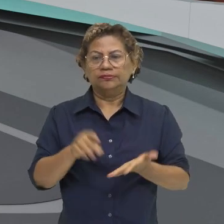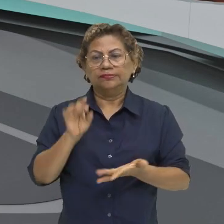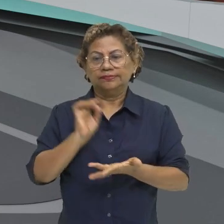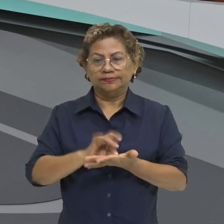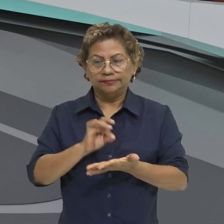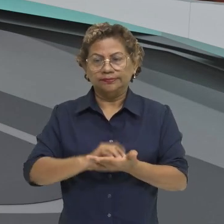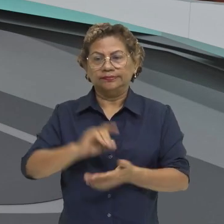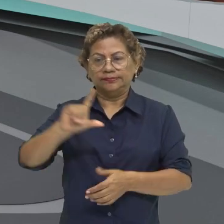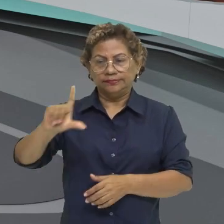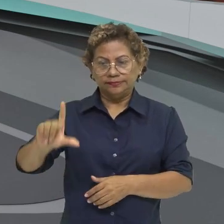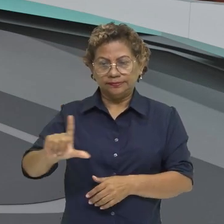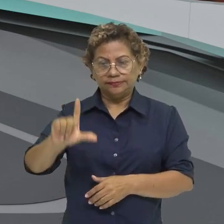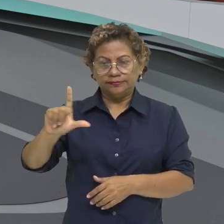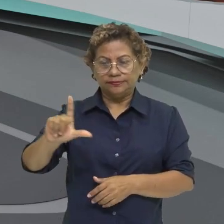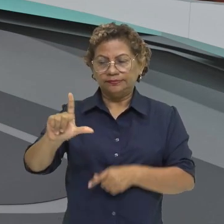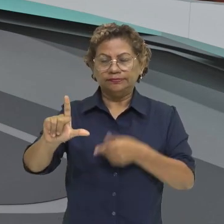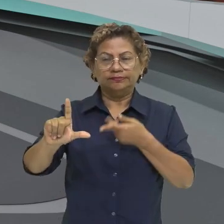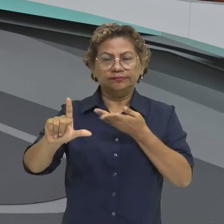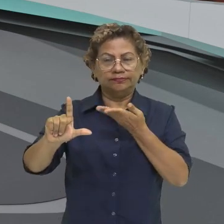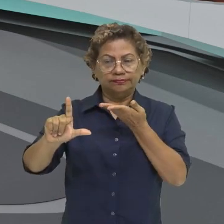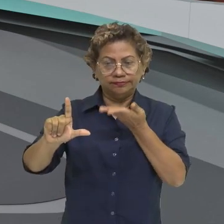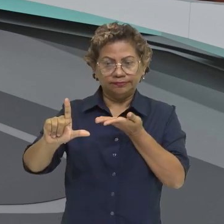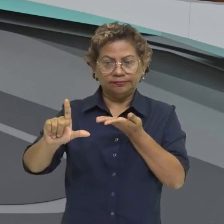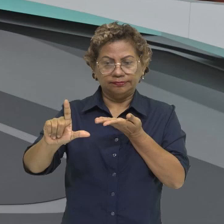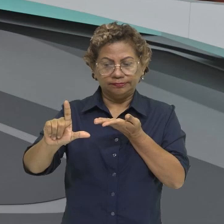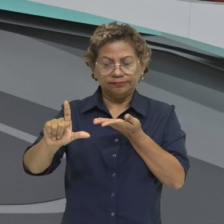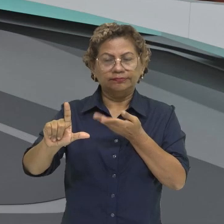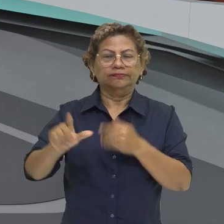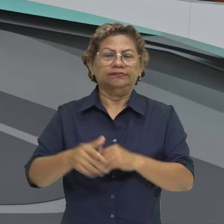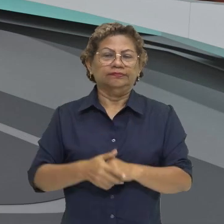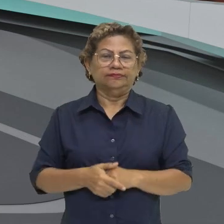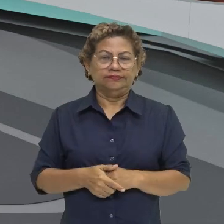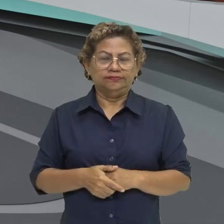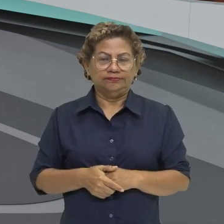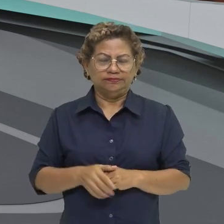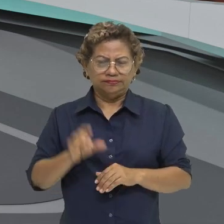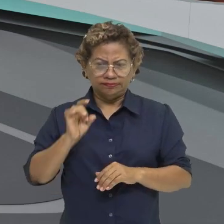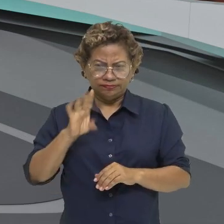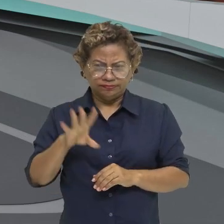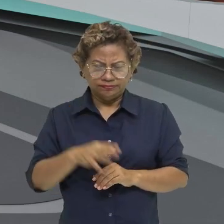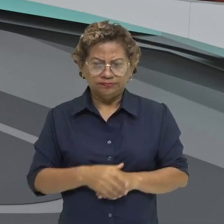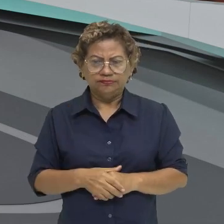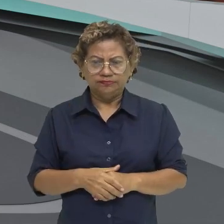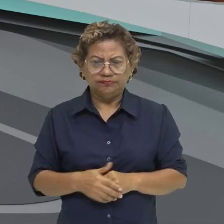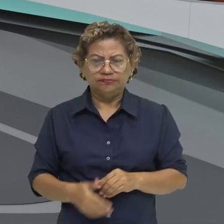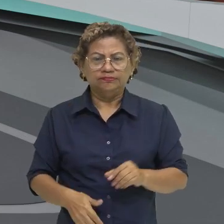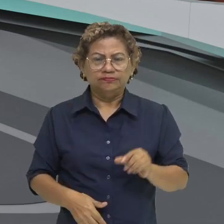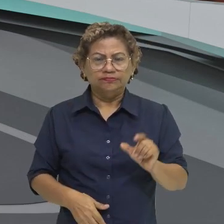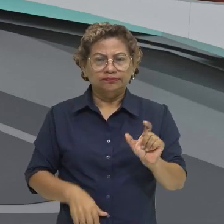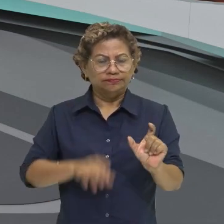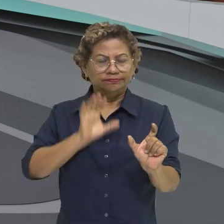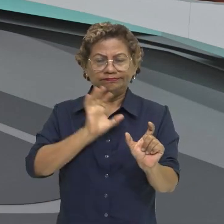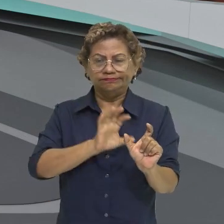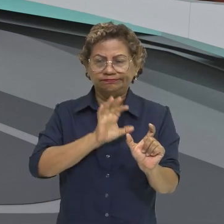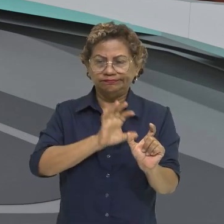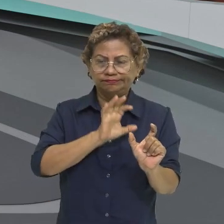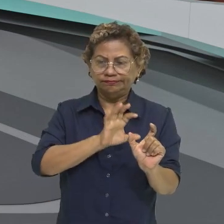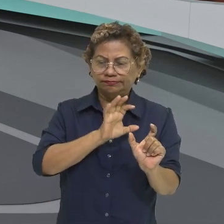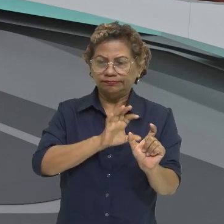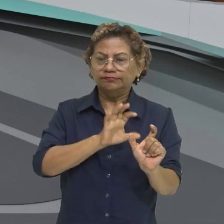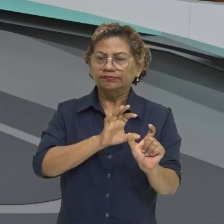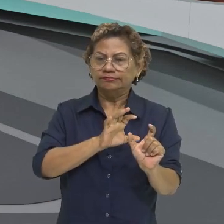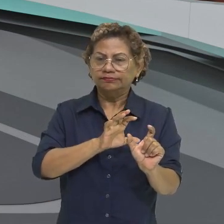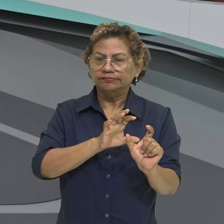A literatura, ela não tem aquele sentido só denotativo, referencial, literal. Ela